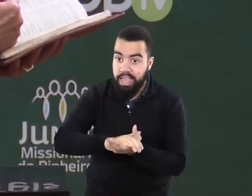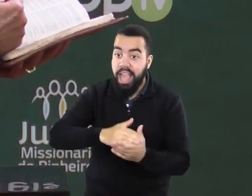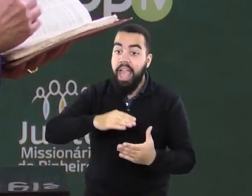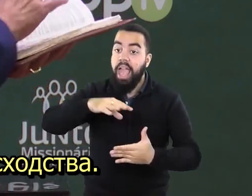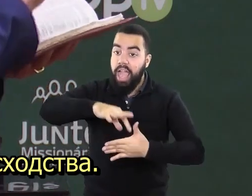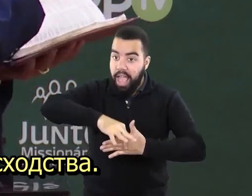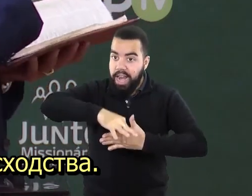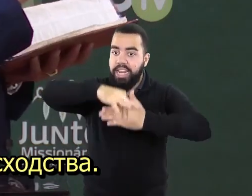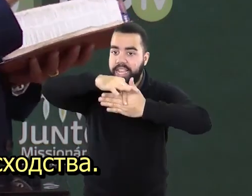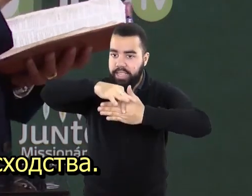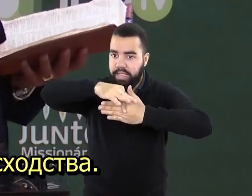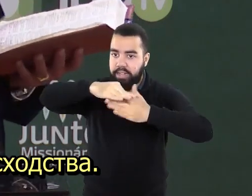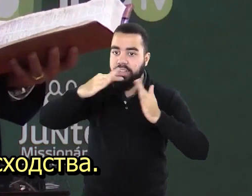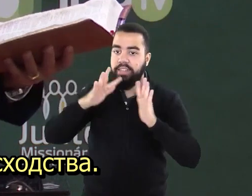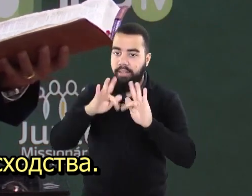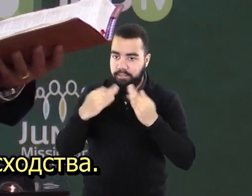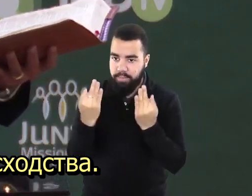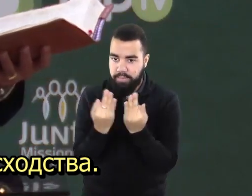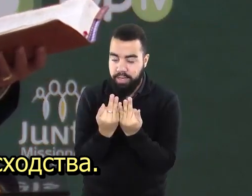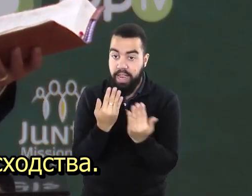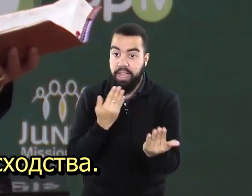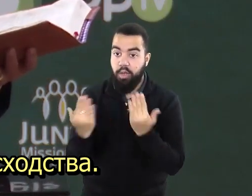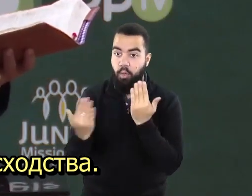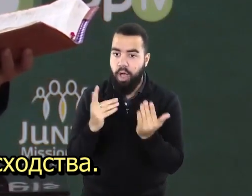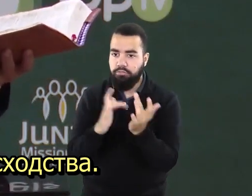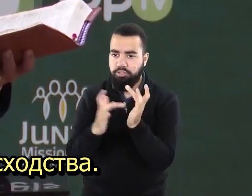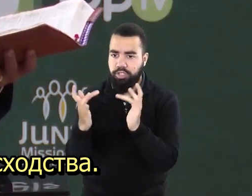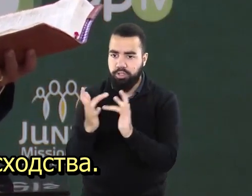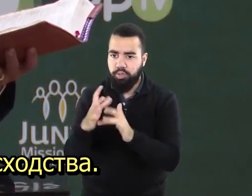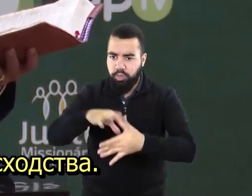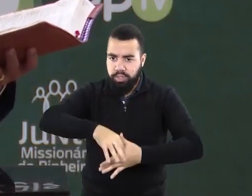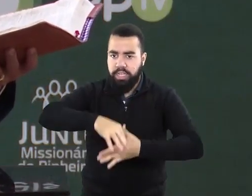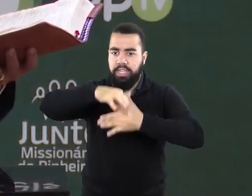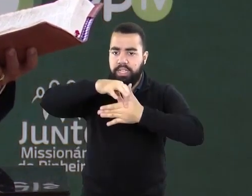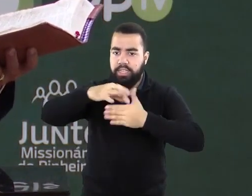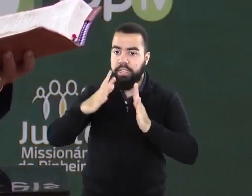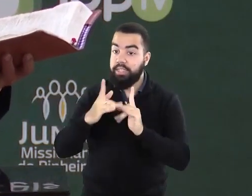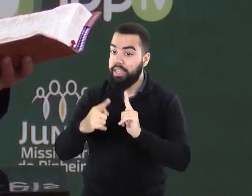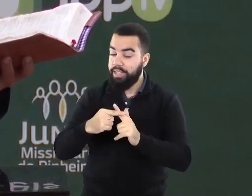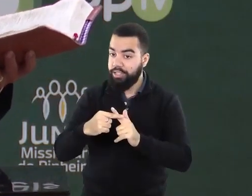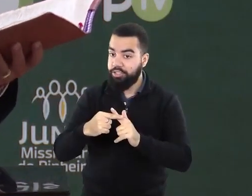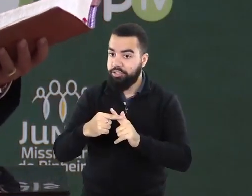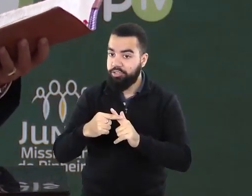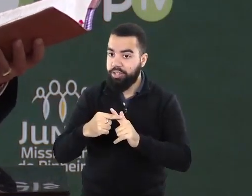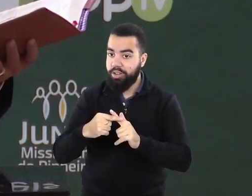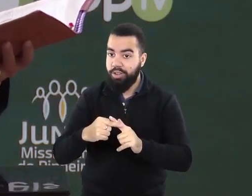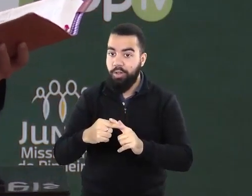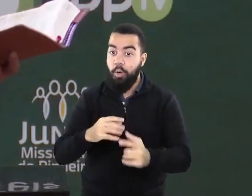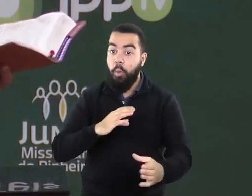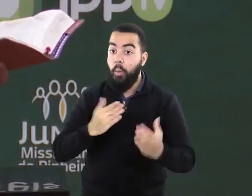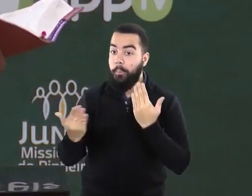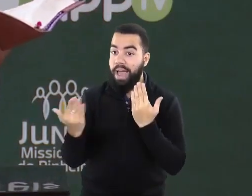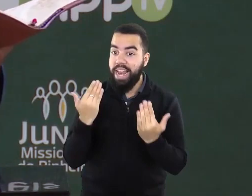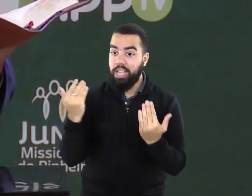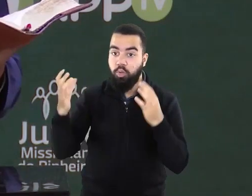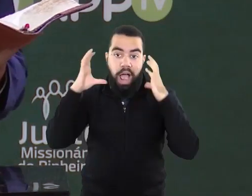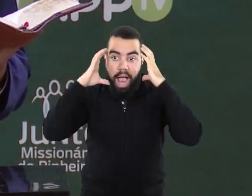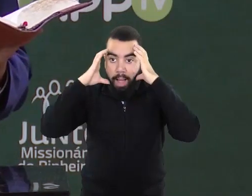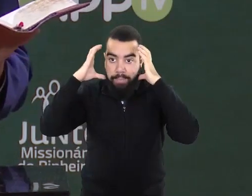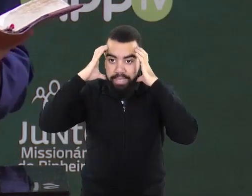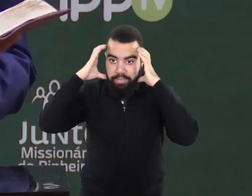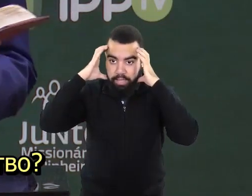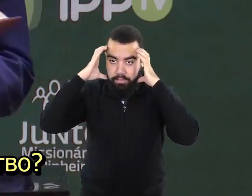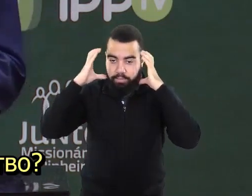do corpo. A ideia de cabeça, para muitos, é uma ideia de superioridade. Mas não é esse o sentimento bíblico. Não é esse o entendimento